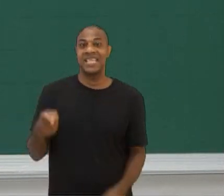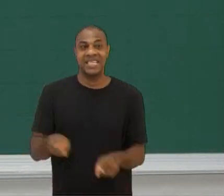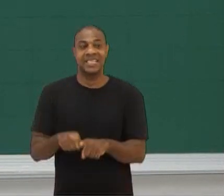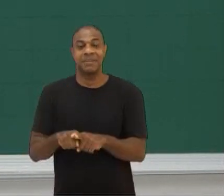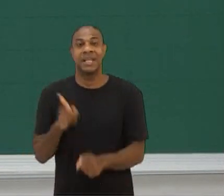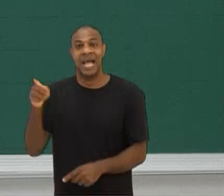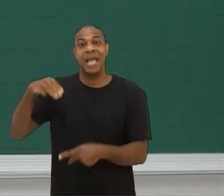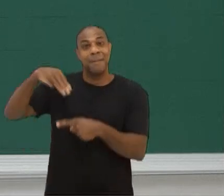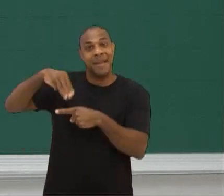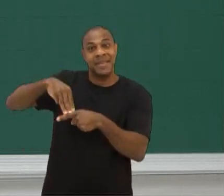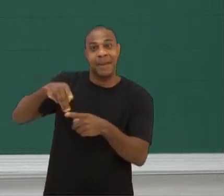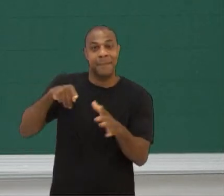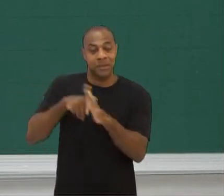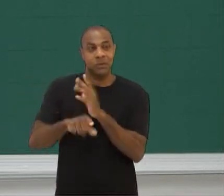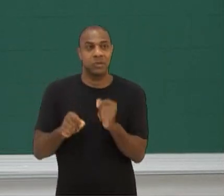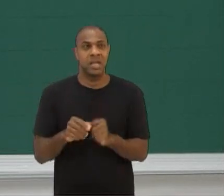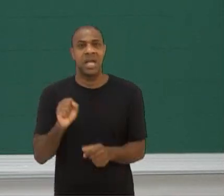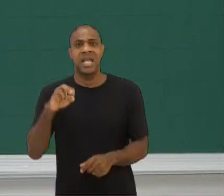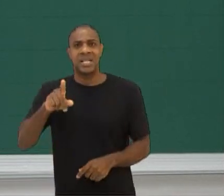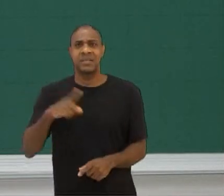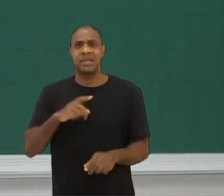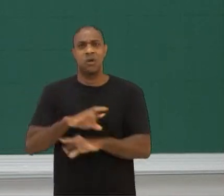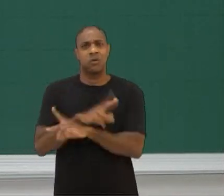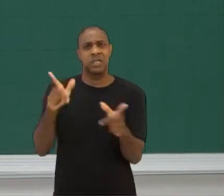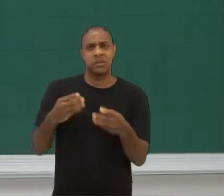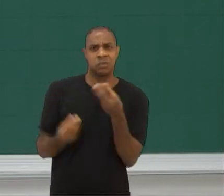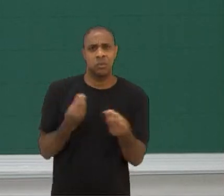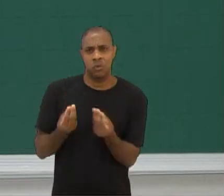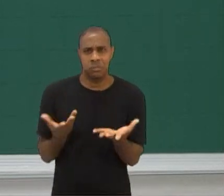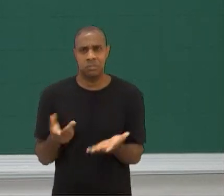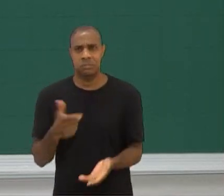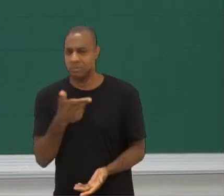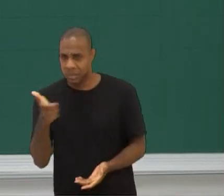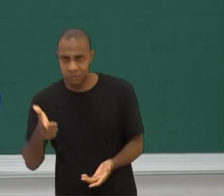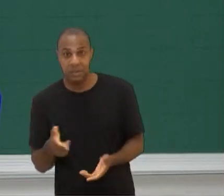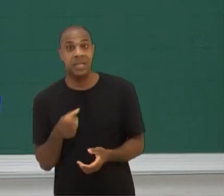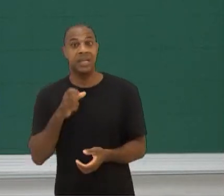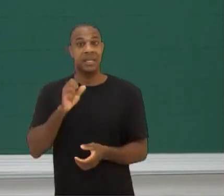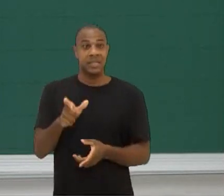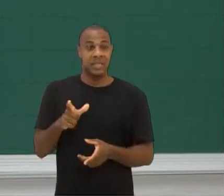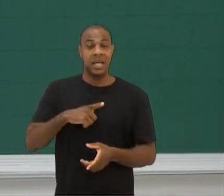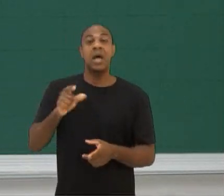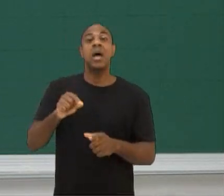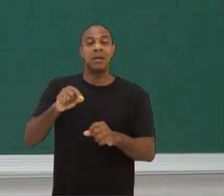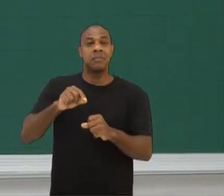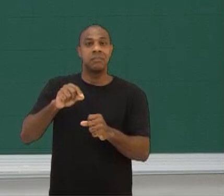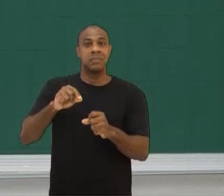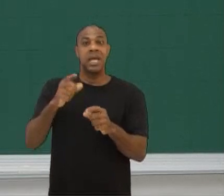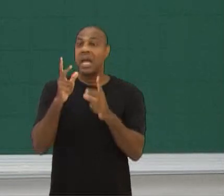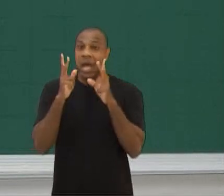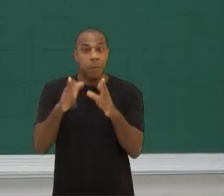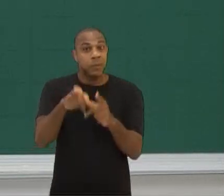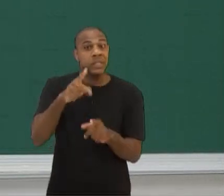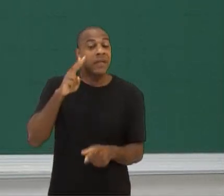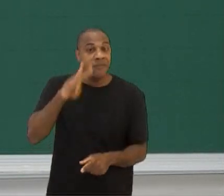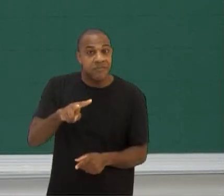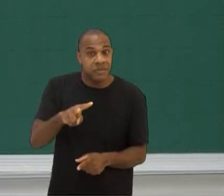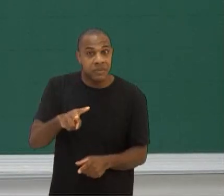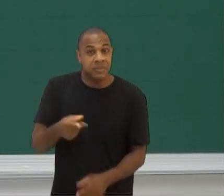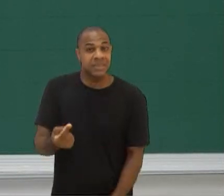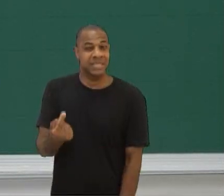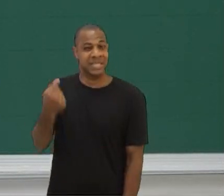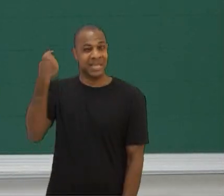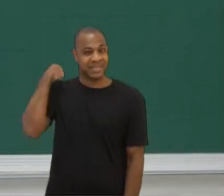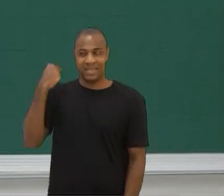em Maringá, perguntou assim, seno e cosseno é diferente do triângulo? Não. O seno e cosseno do círculo trigonométrico é o mesmo que você viu lá no triângulo retângulo.